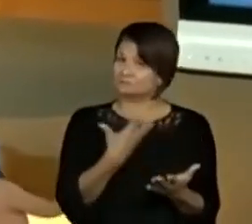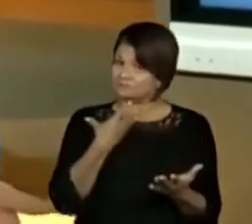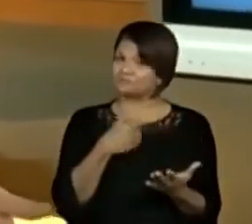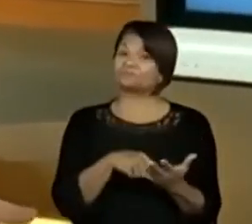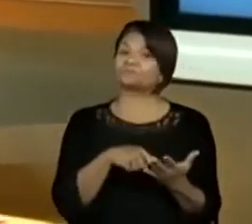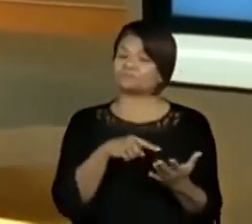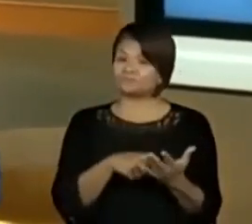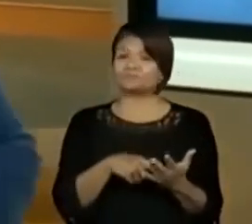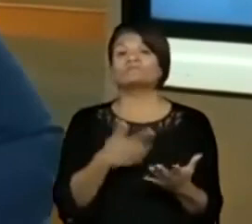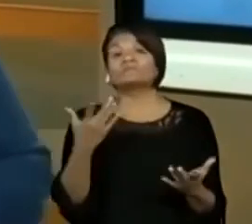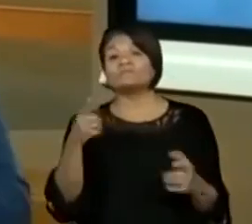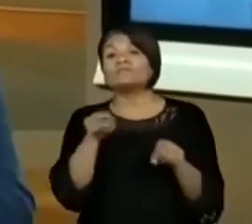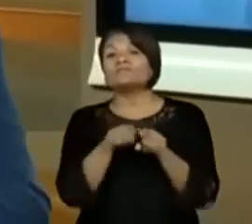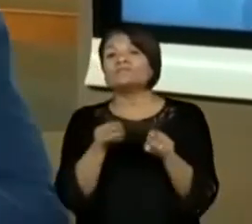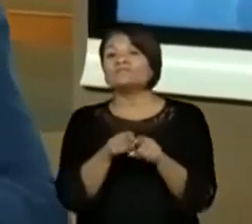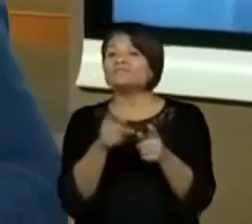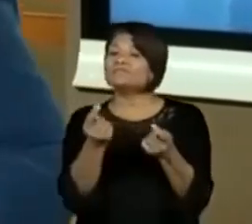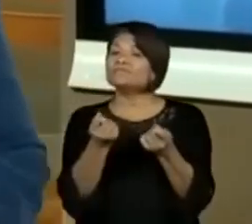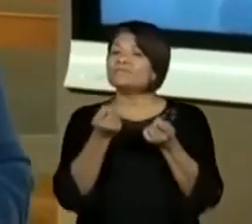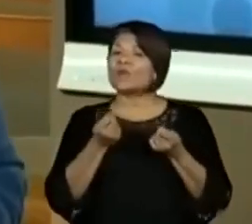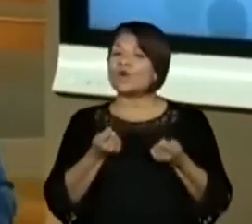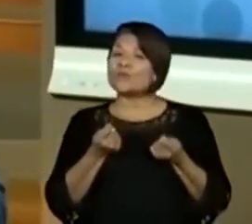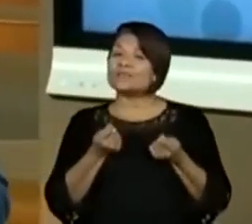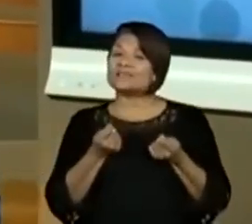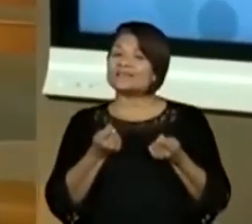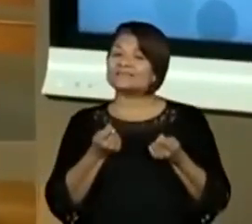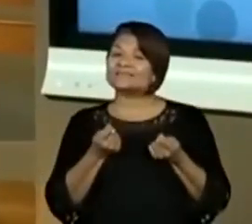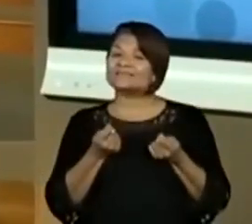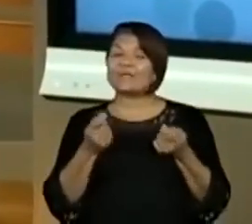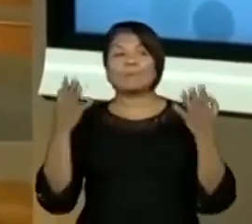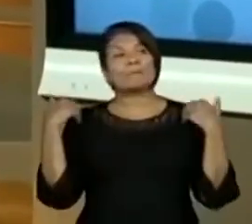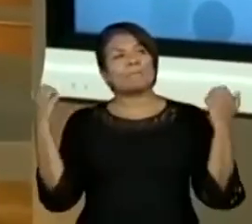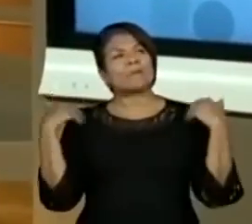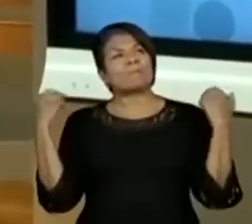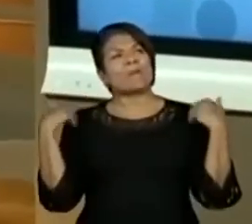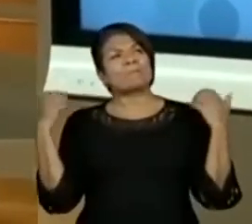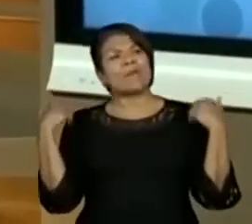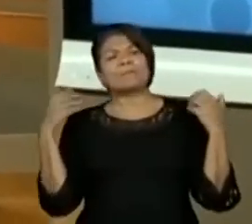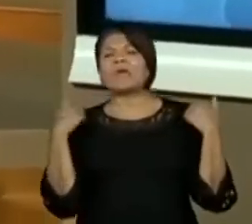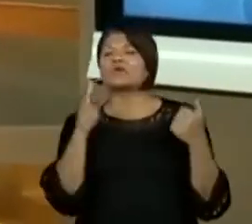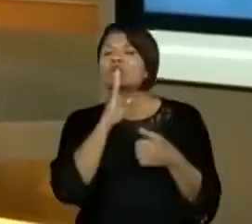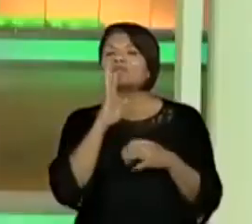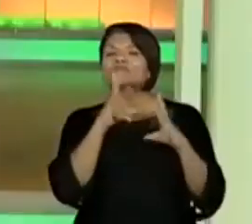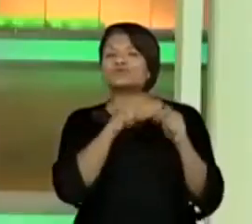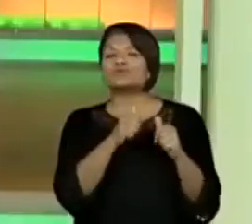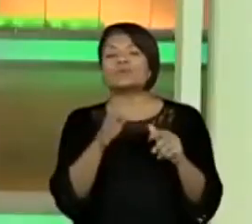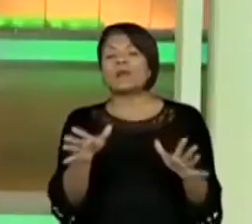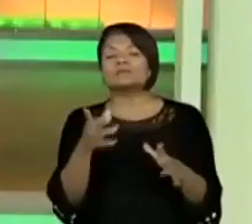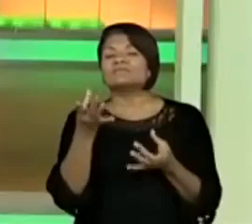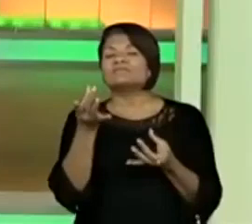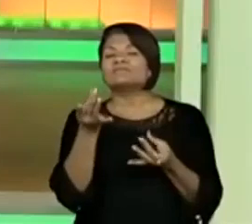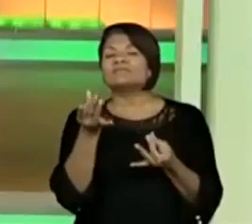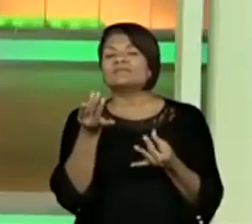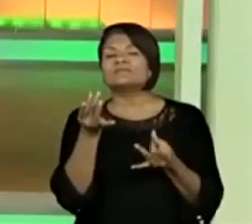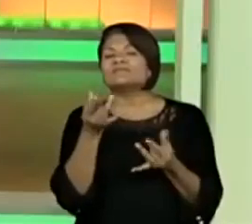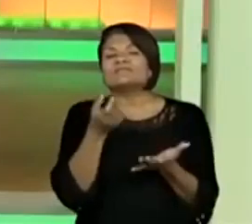ninguém gastar. Você sai, passeia e não gasta. É diferente. Né, Miguel? Muito diferente. O que